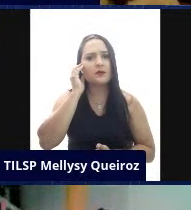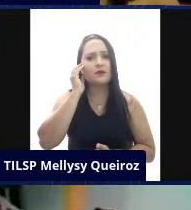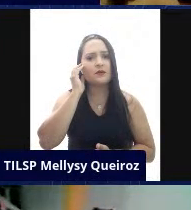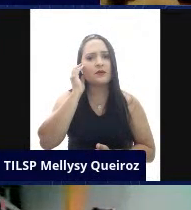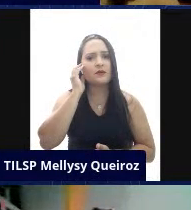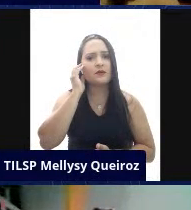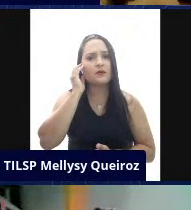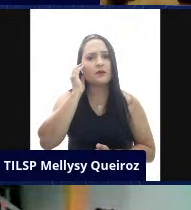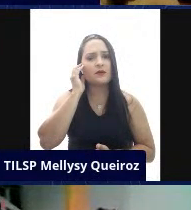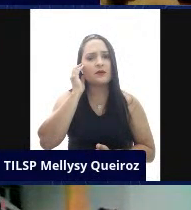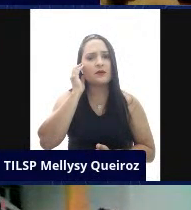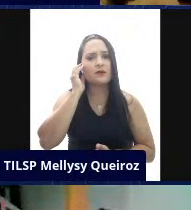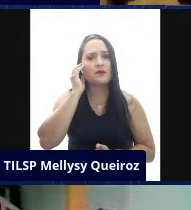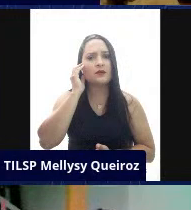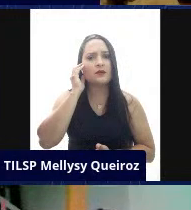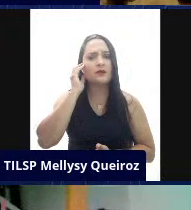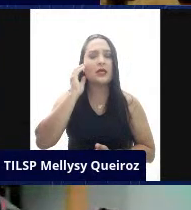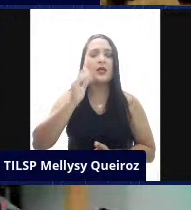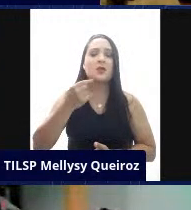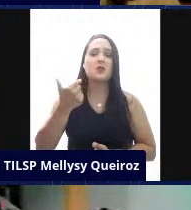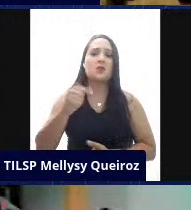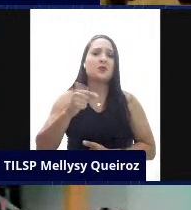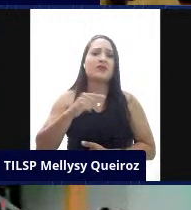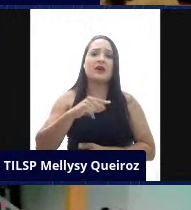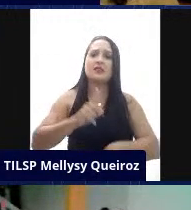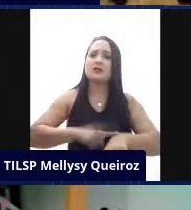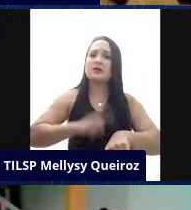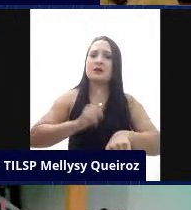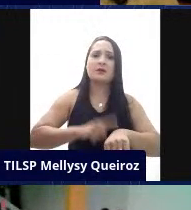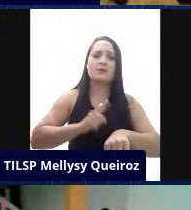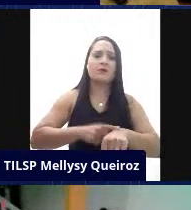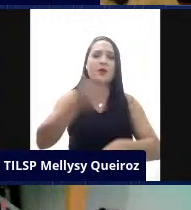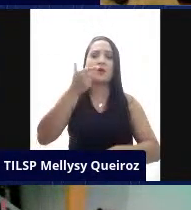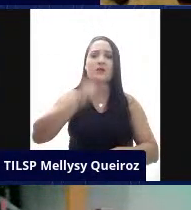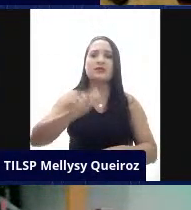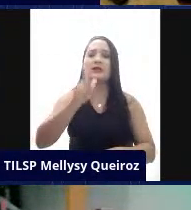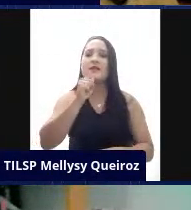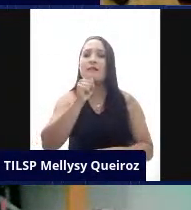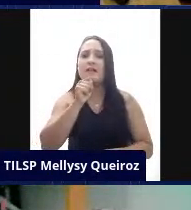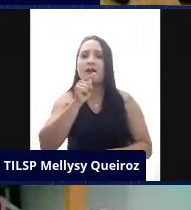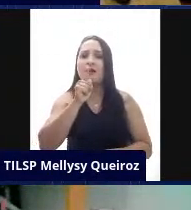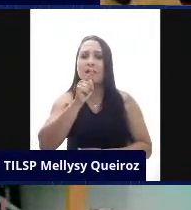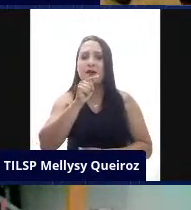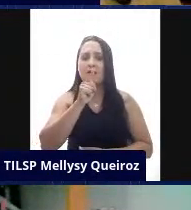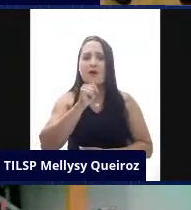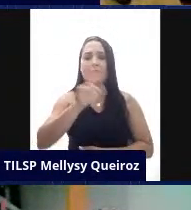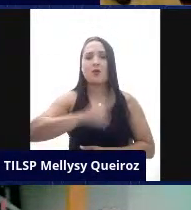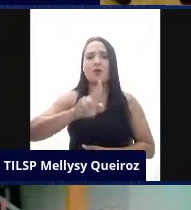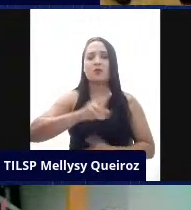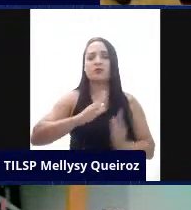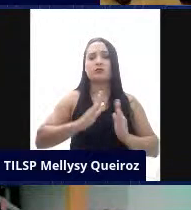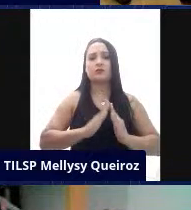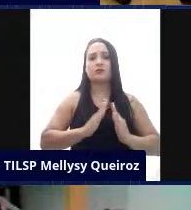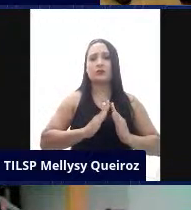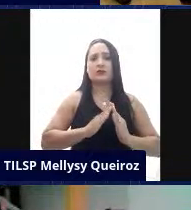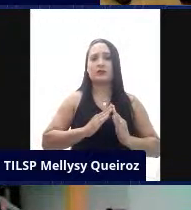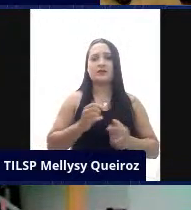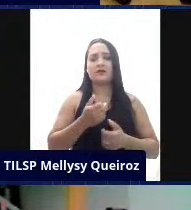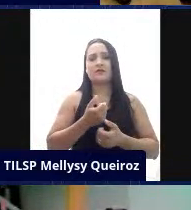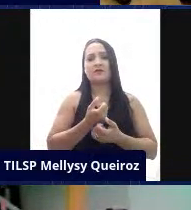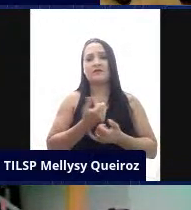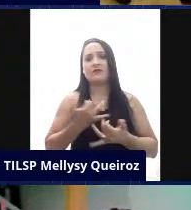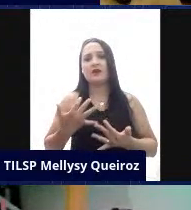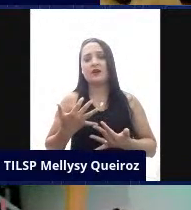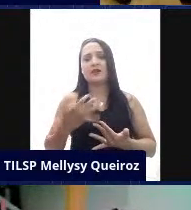providenciar água para uso doméstico, o que elas faziam com esse tempo, né? E a maioria delas colocavam que elas dedicavam mais tempo